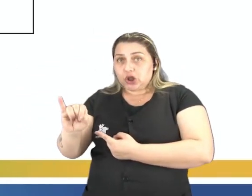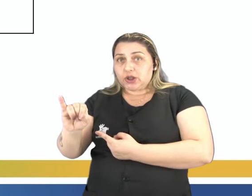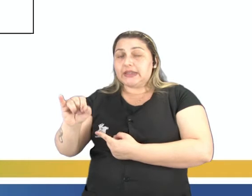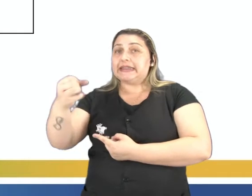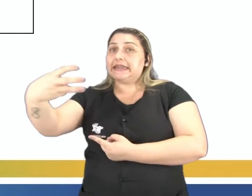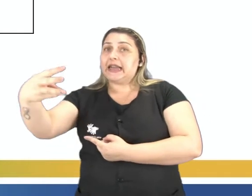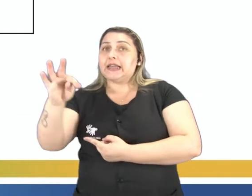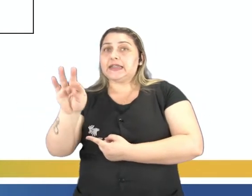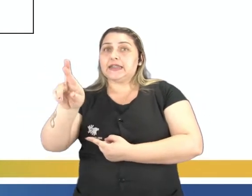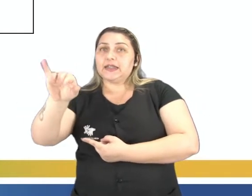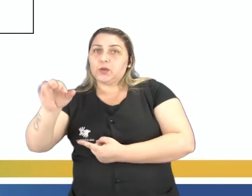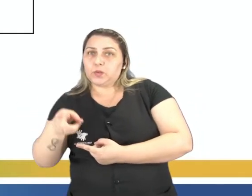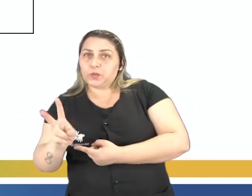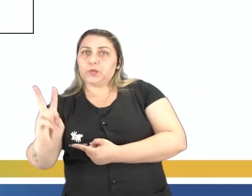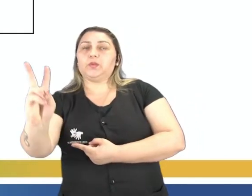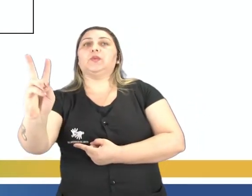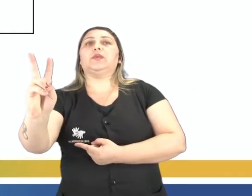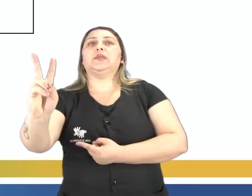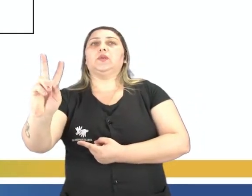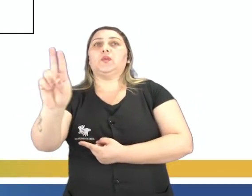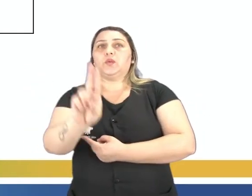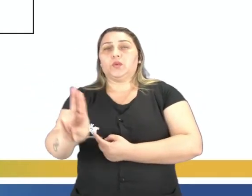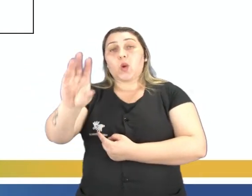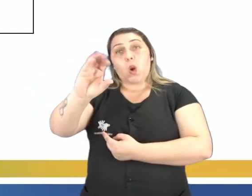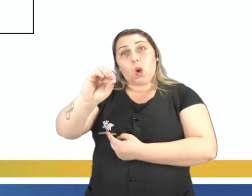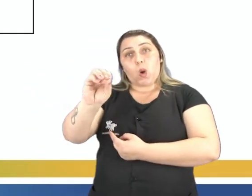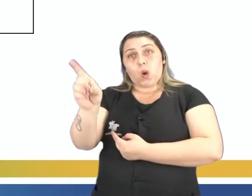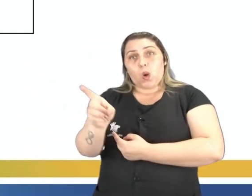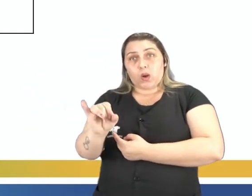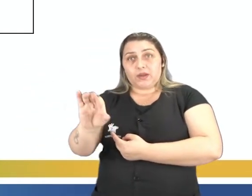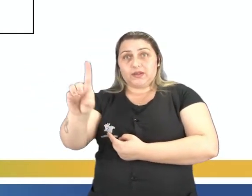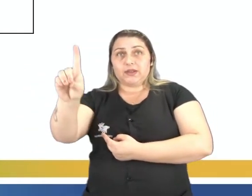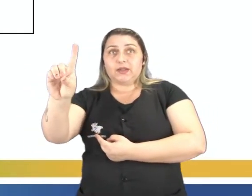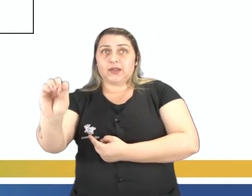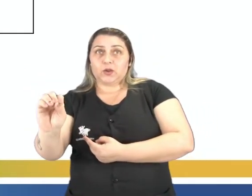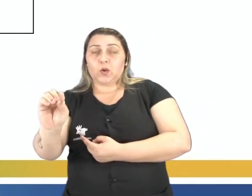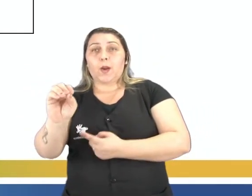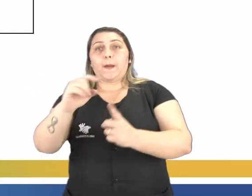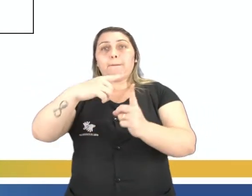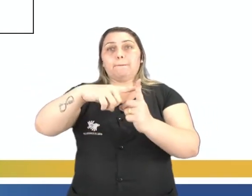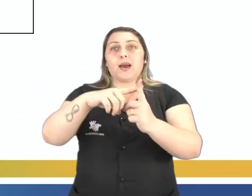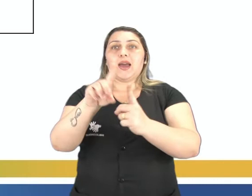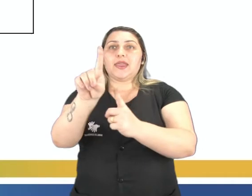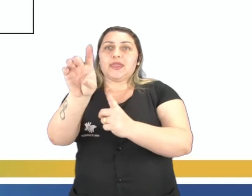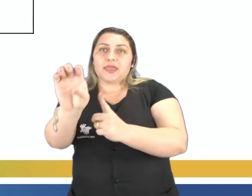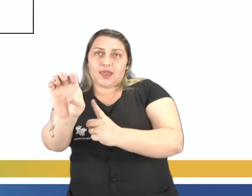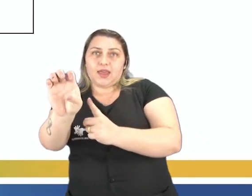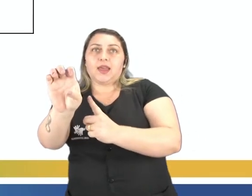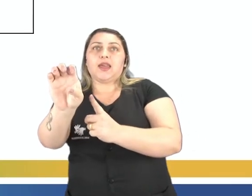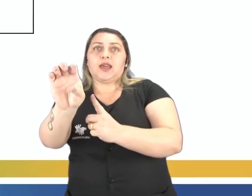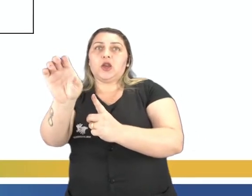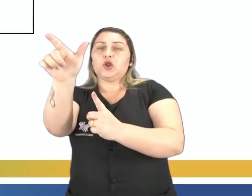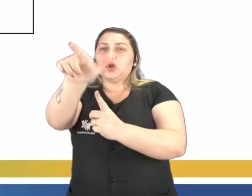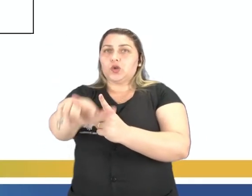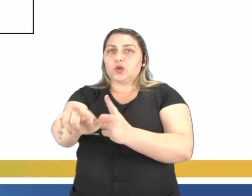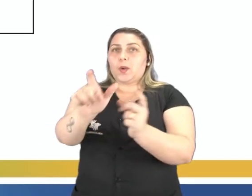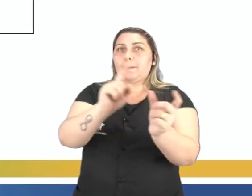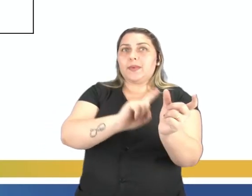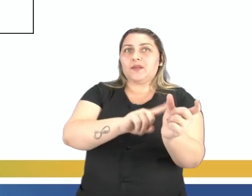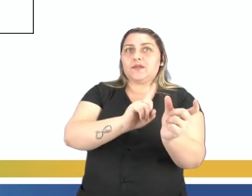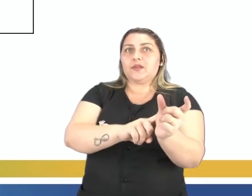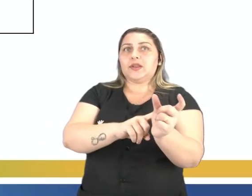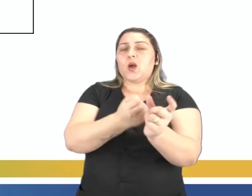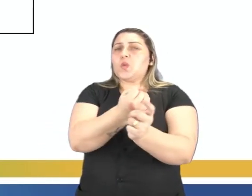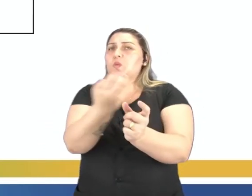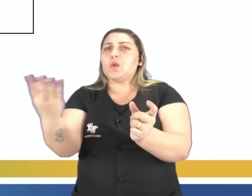e assim sucessivamente. E aí nós vamos usar óxido, preposição de, e aqui novamente, prefixo que